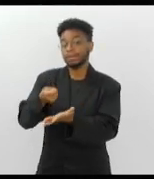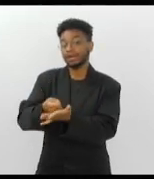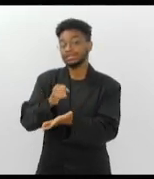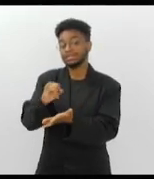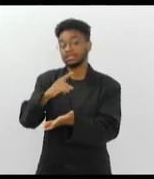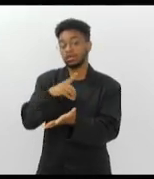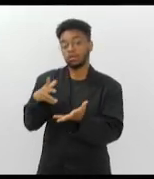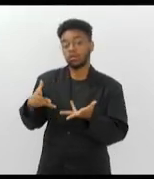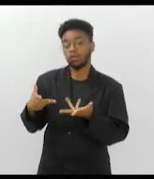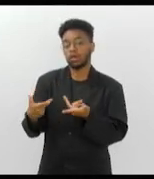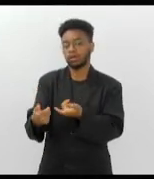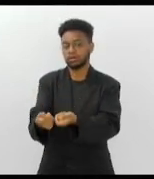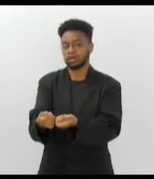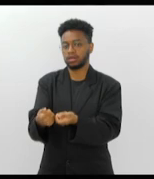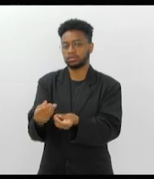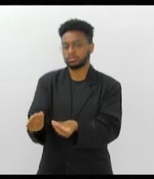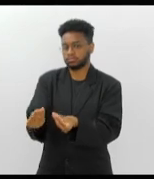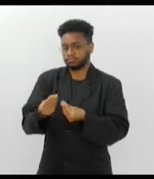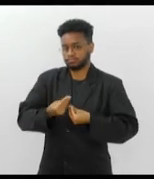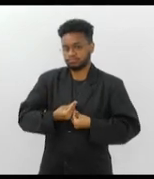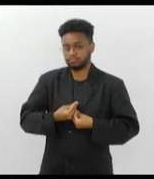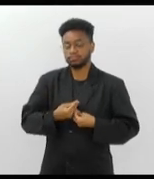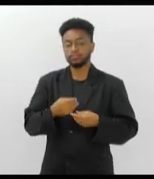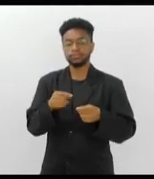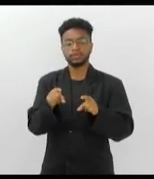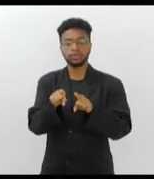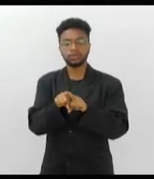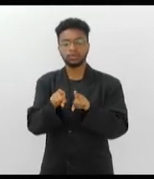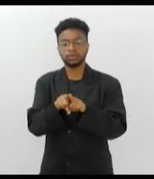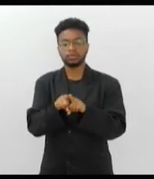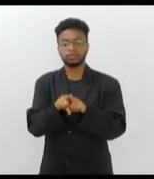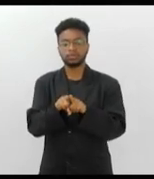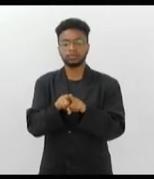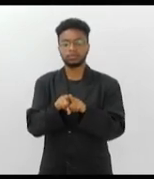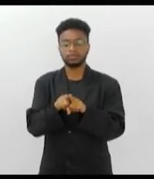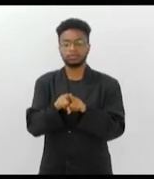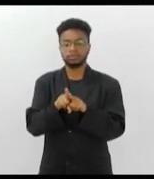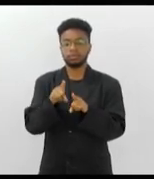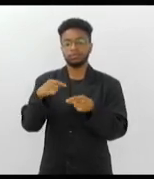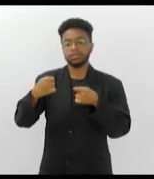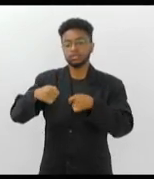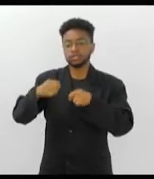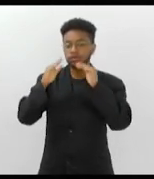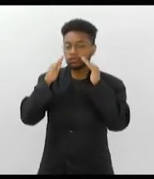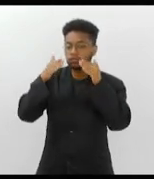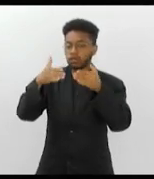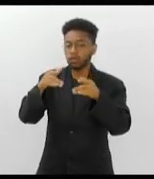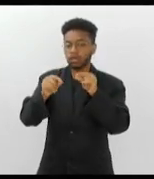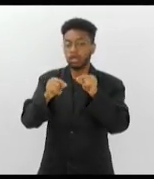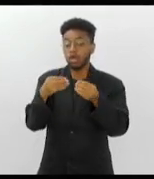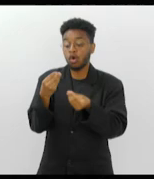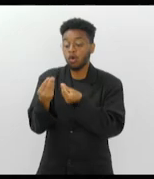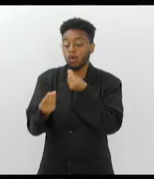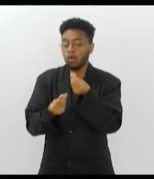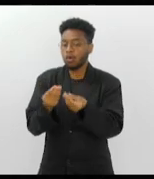qualidade prestado e tendo em foco também a